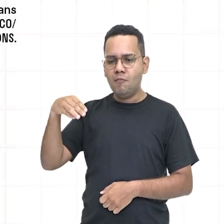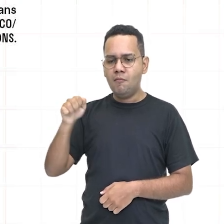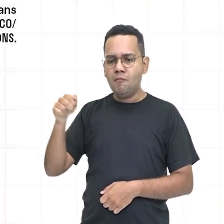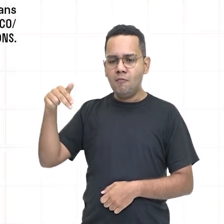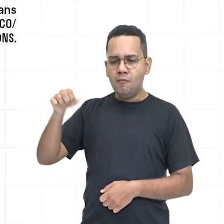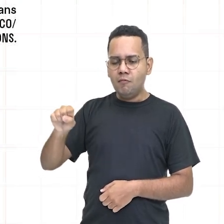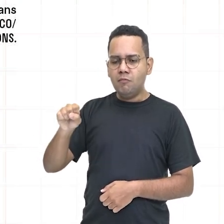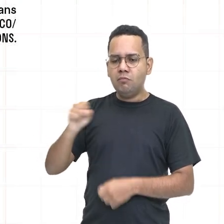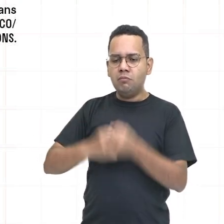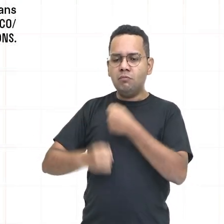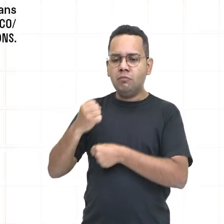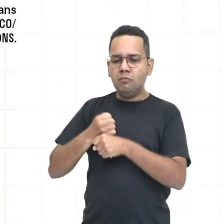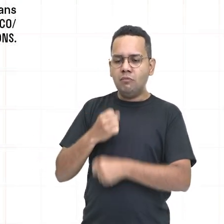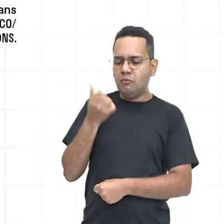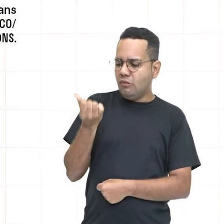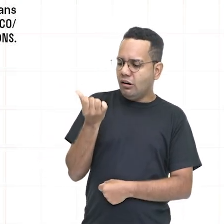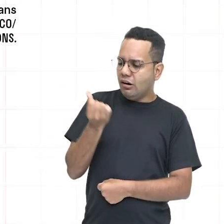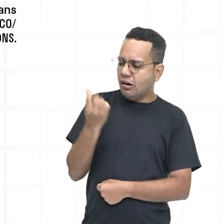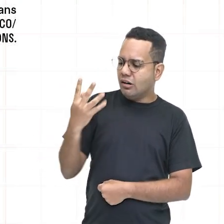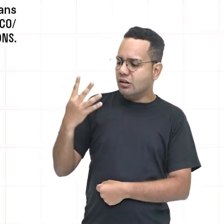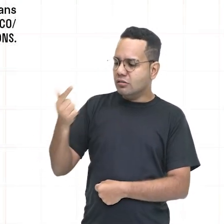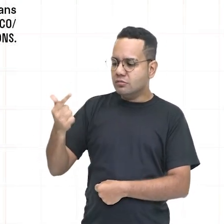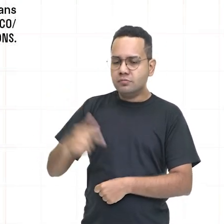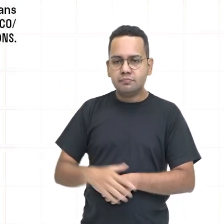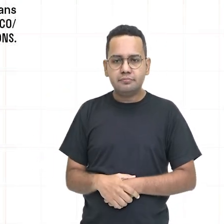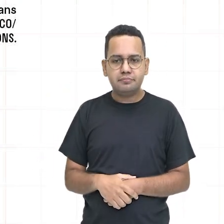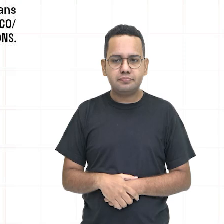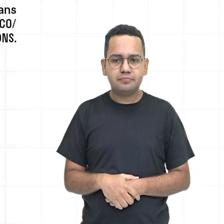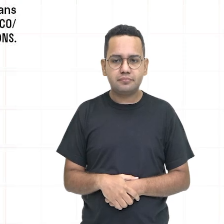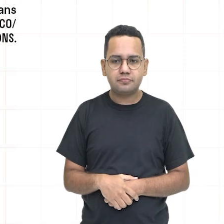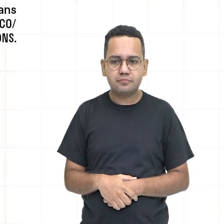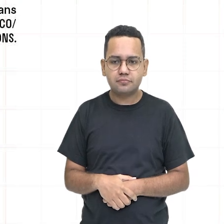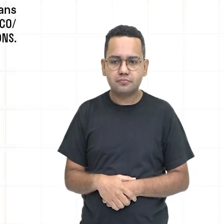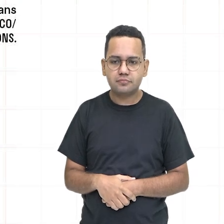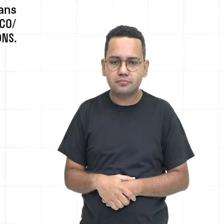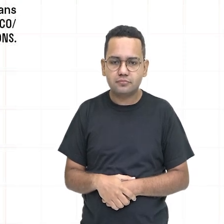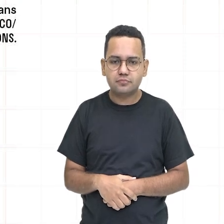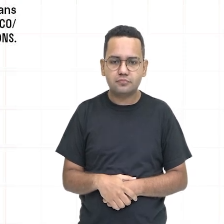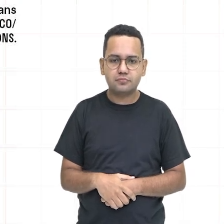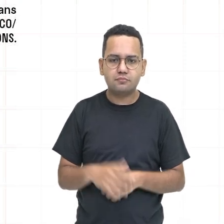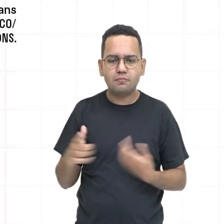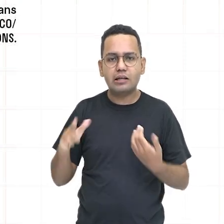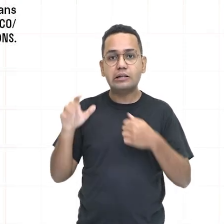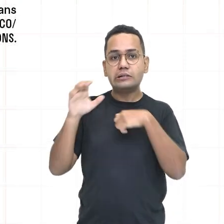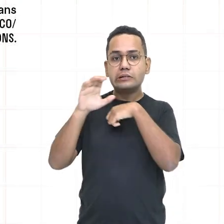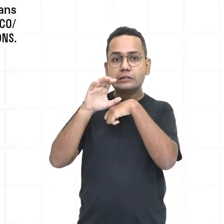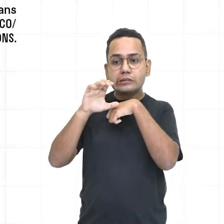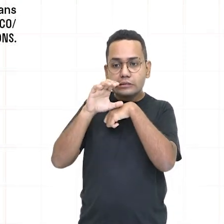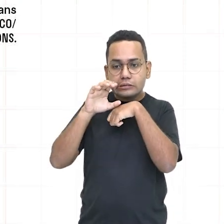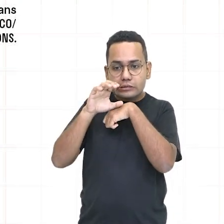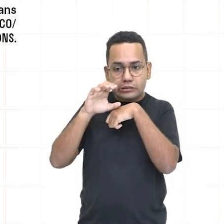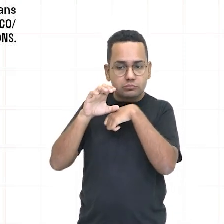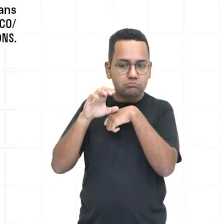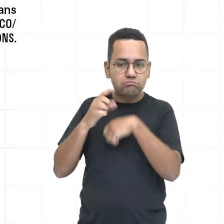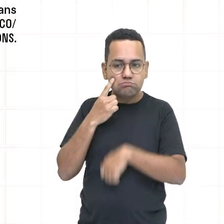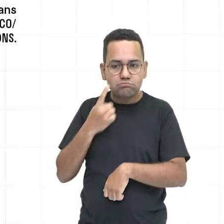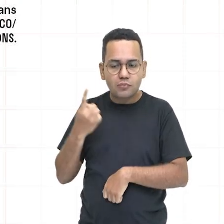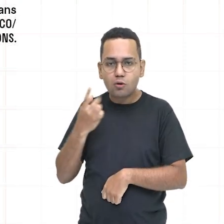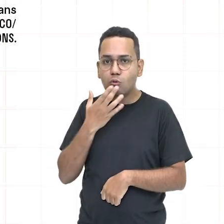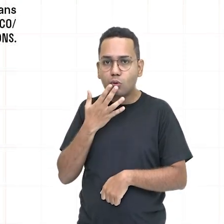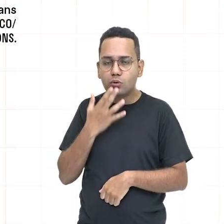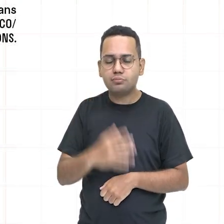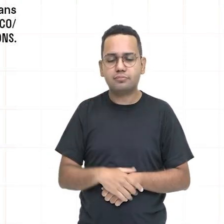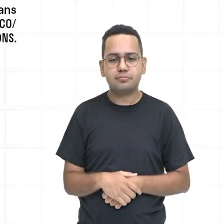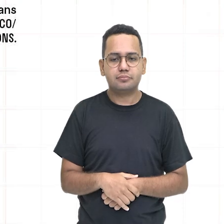1642. Observem que ela foi feita de forma aí em tons, né, de cinza, em preto e branco, mas